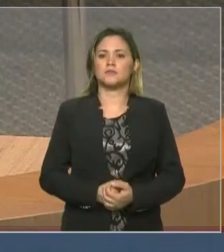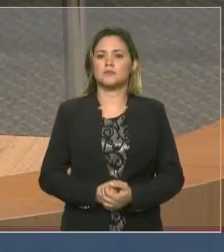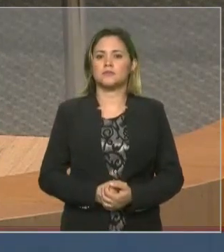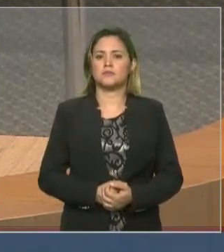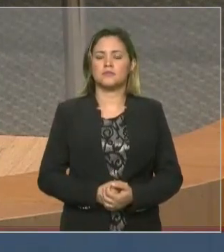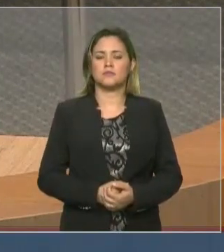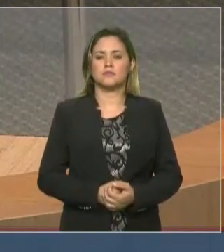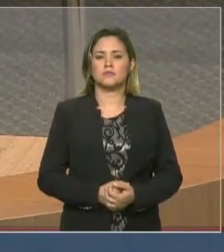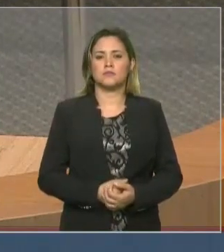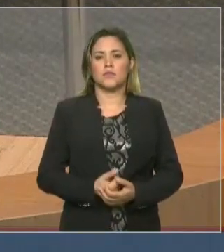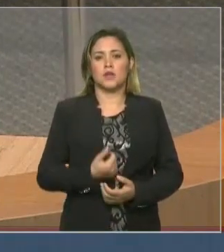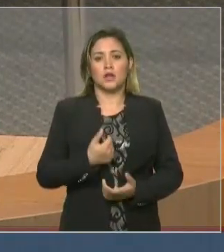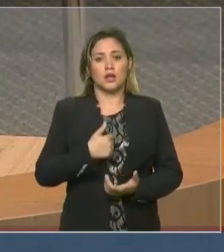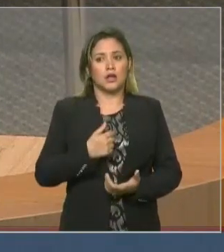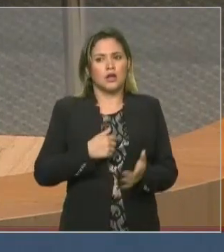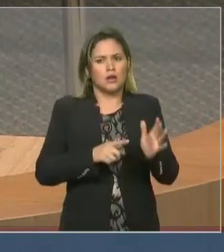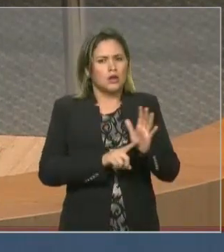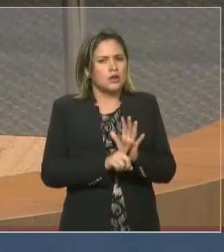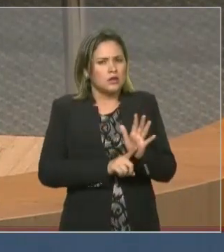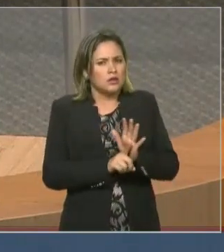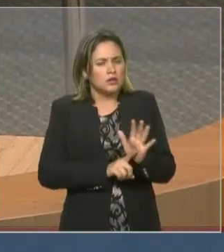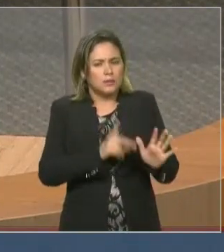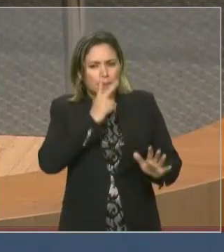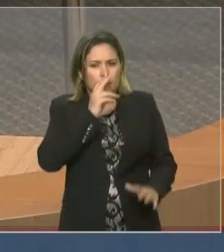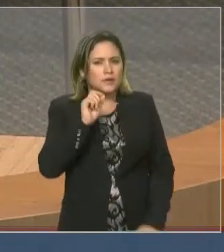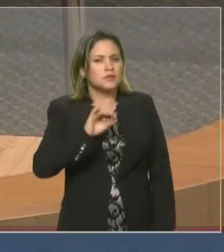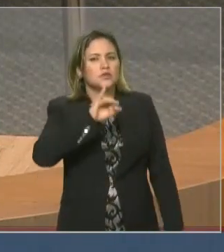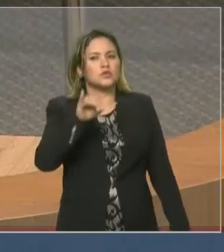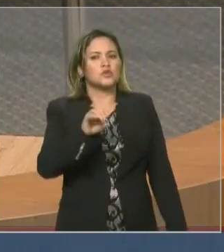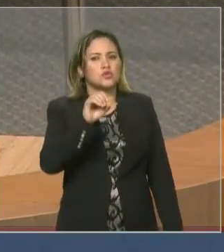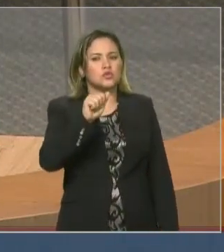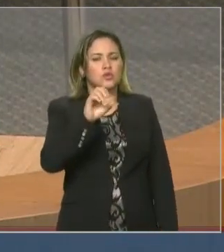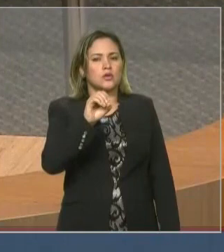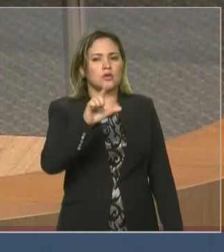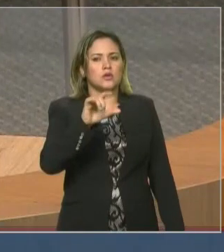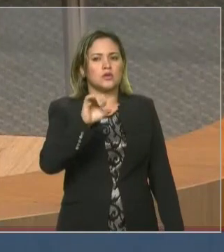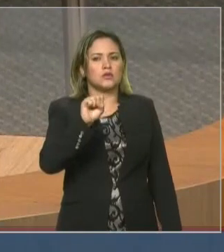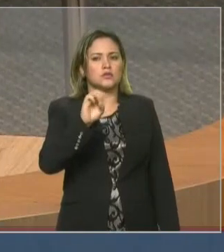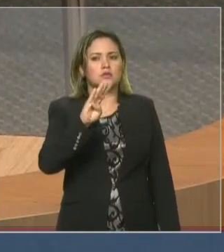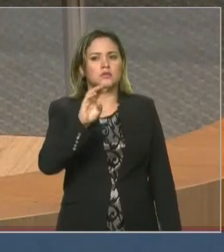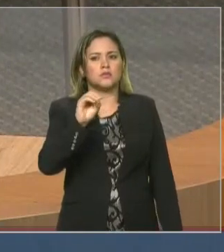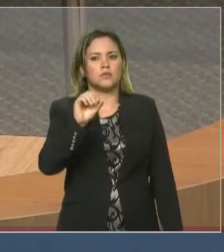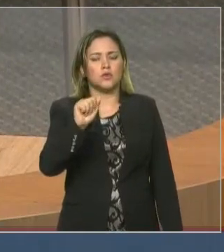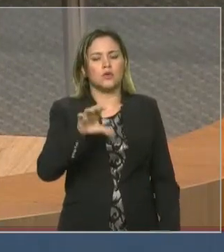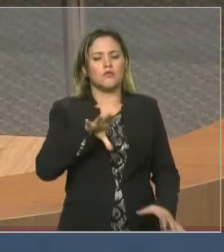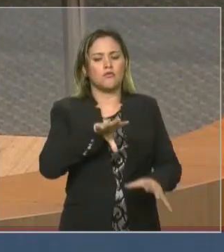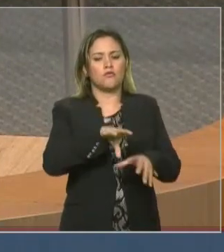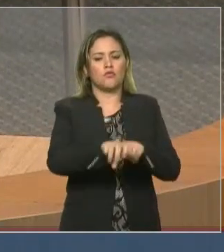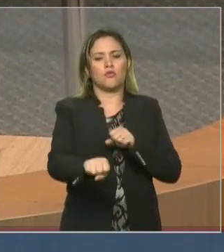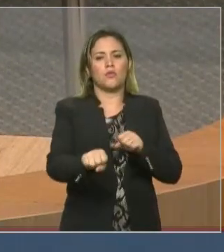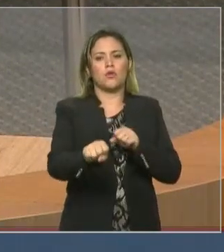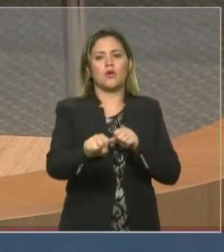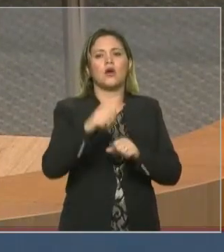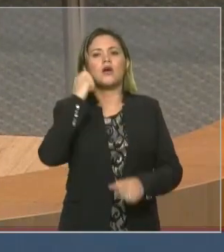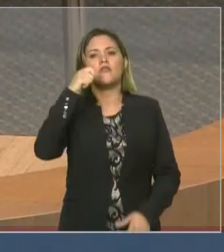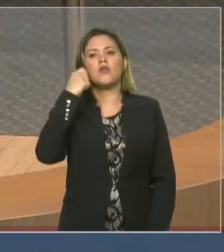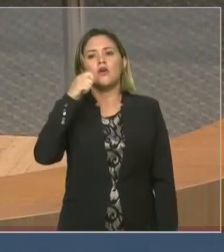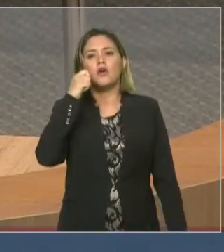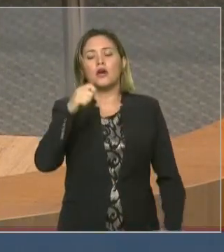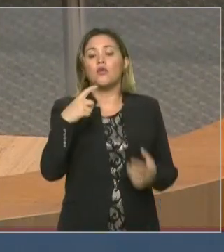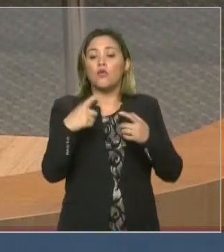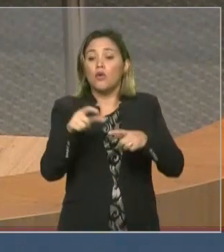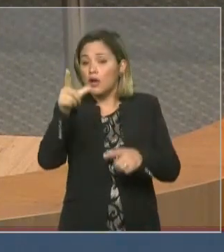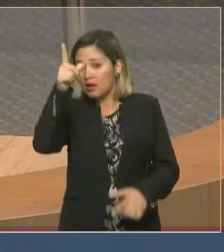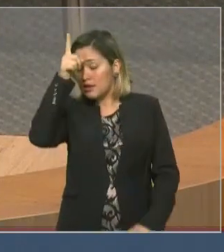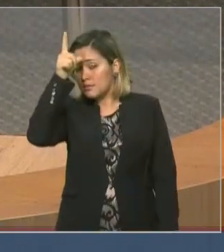que João Lisboa se formou em Direito na Alemanha. E o